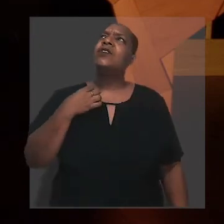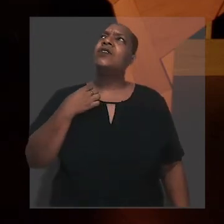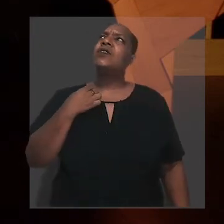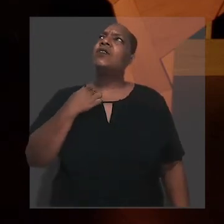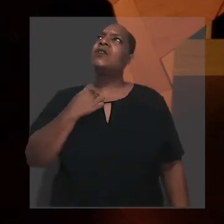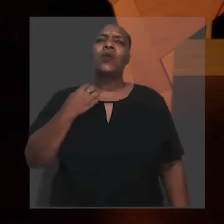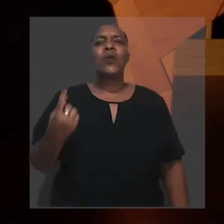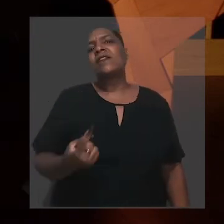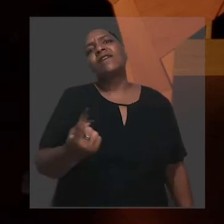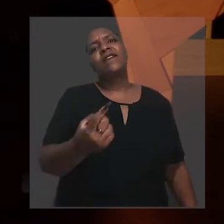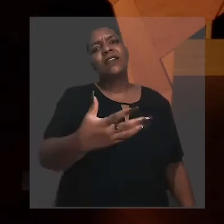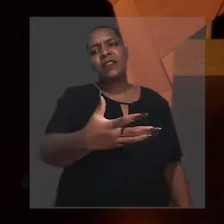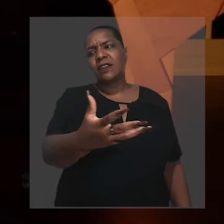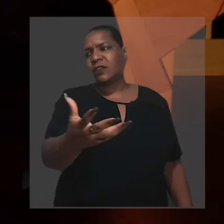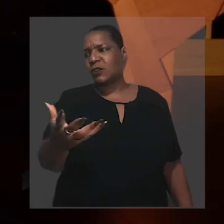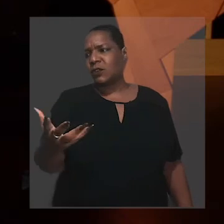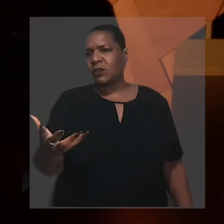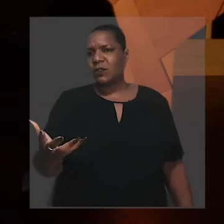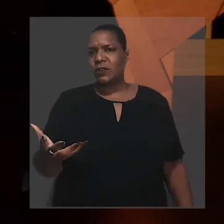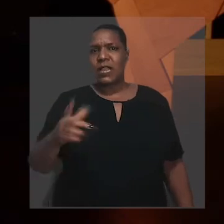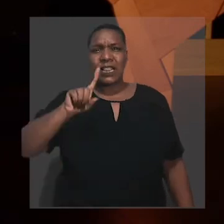Existe um infinito